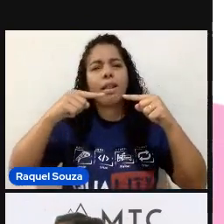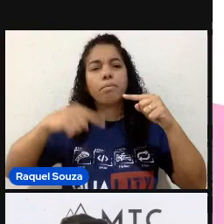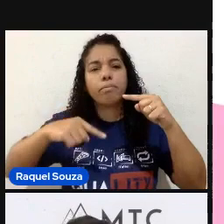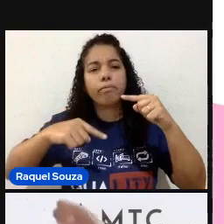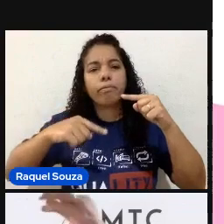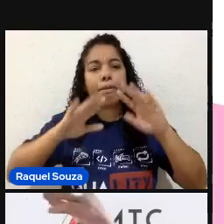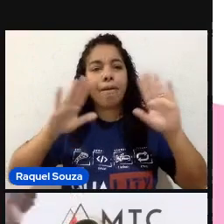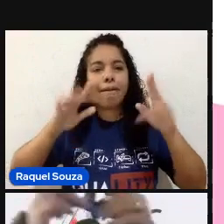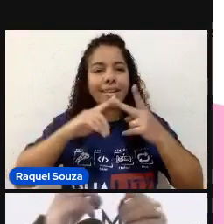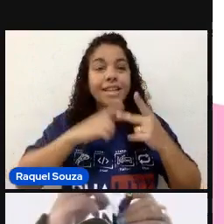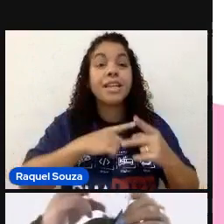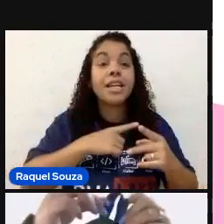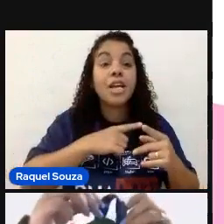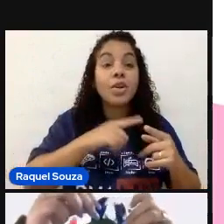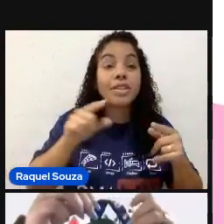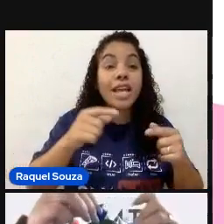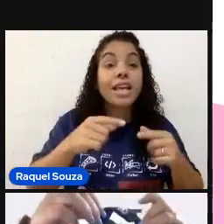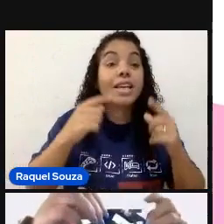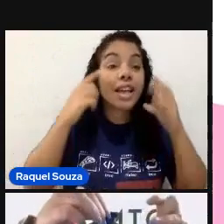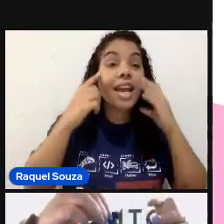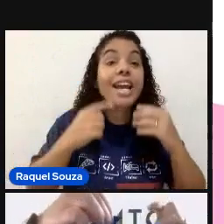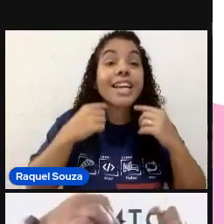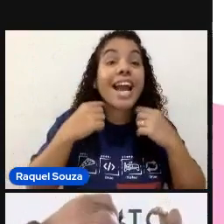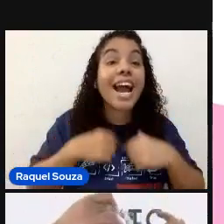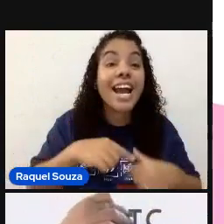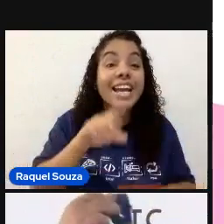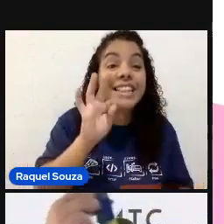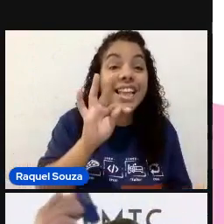eu tenho até um colarzinho do TDAH,